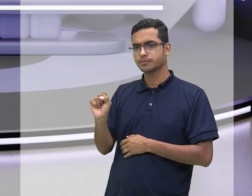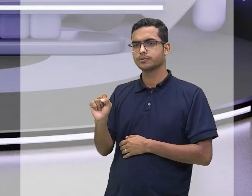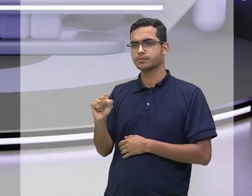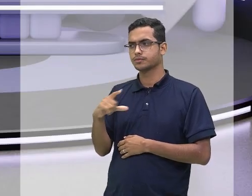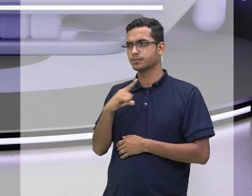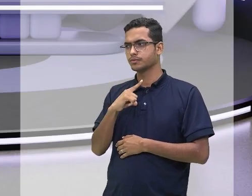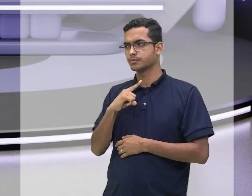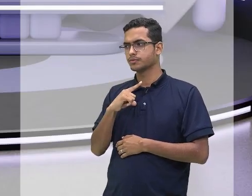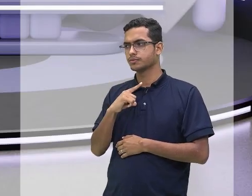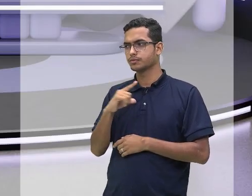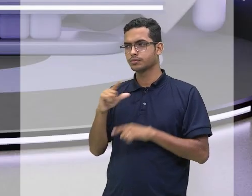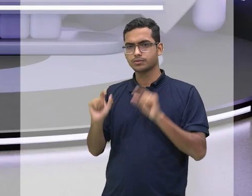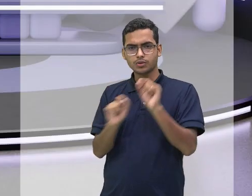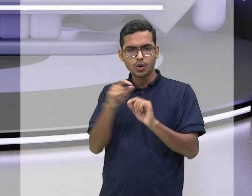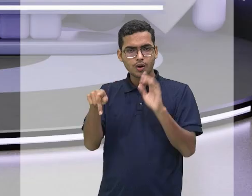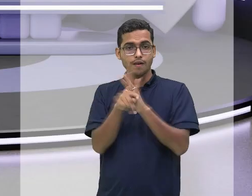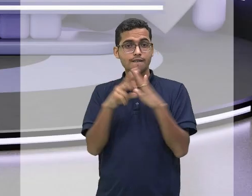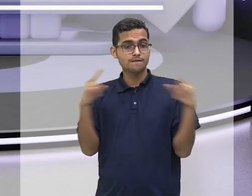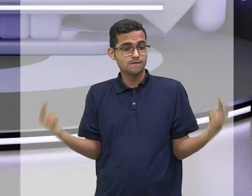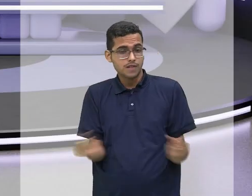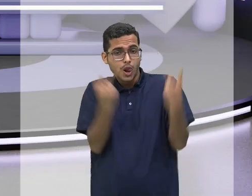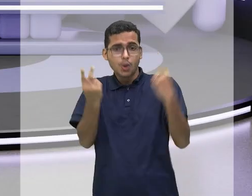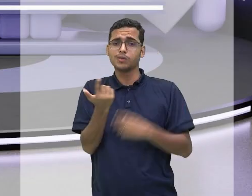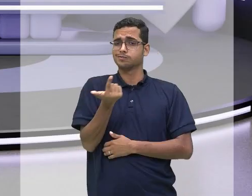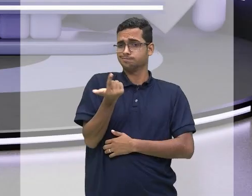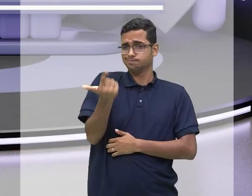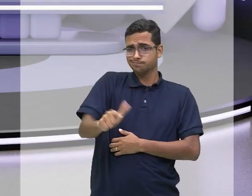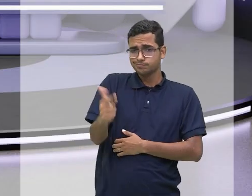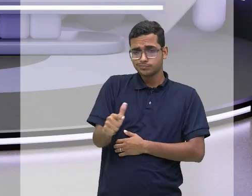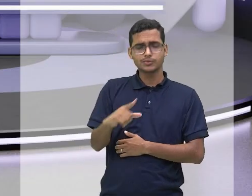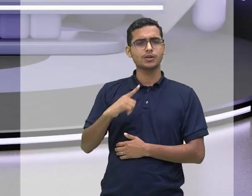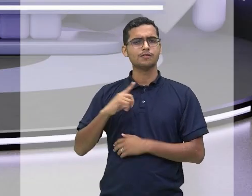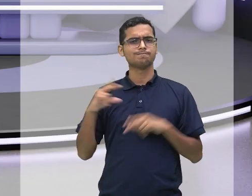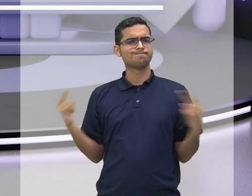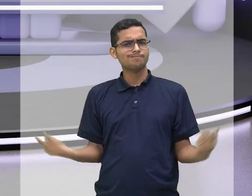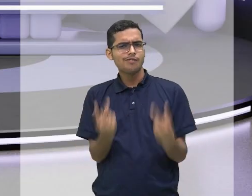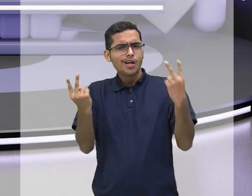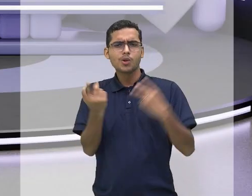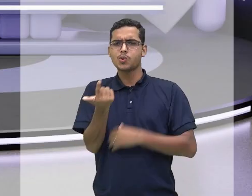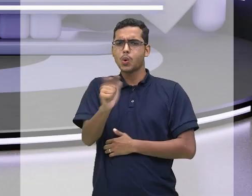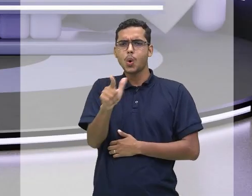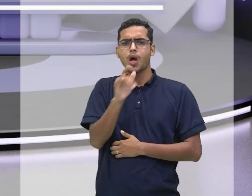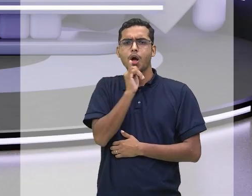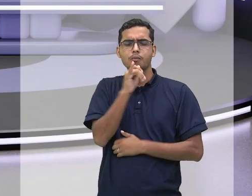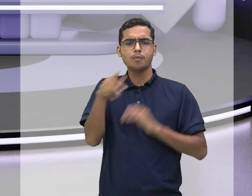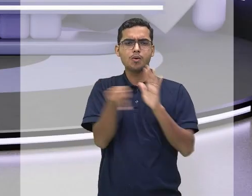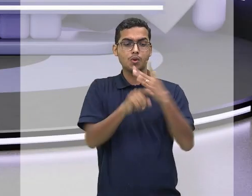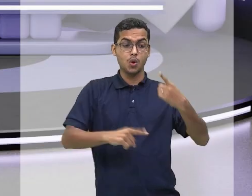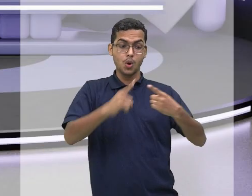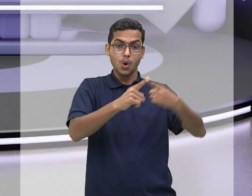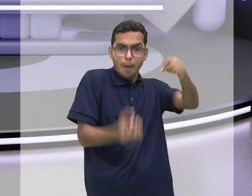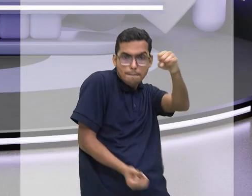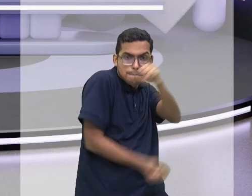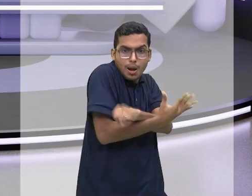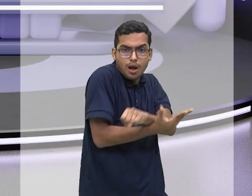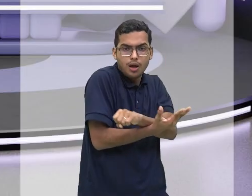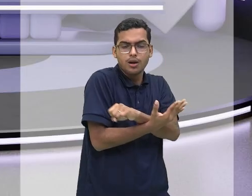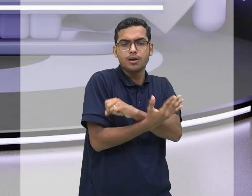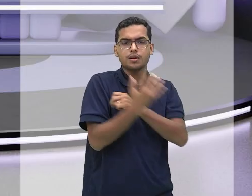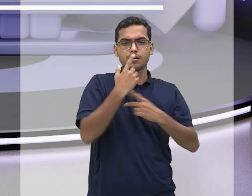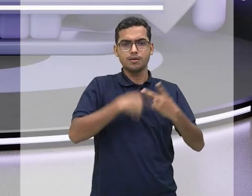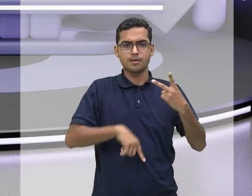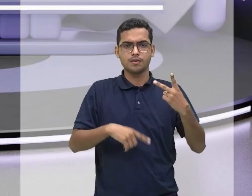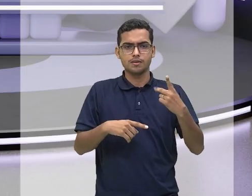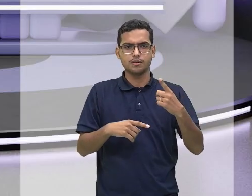da honestidade, o contravalor da honestidade é a corrupção. O contravalor da